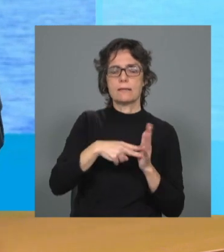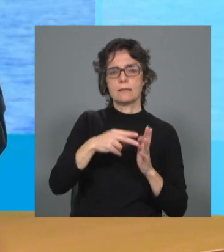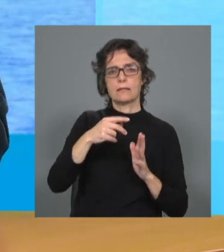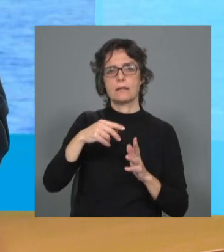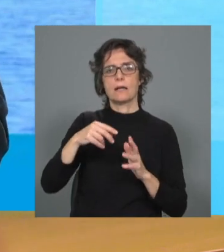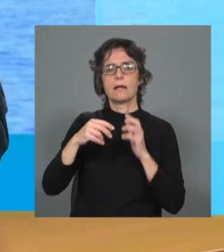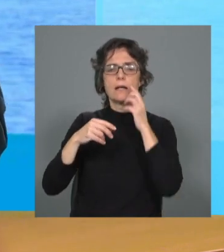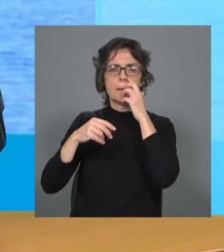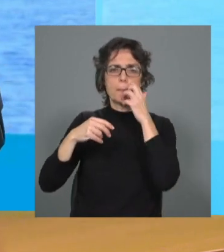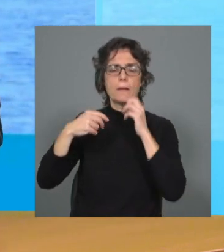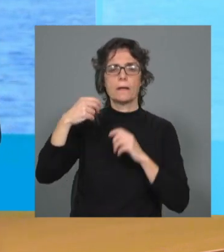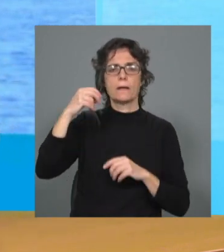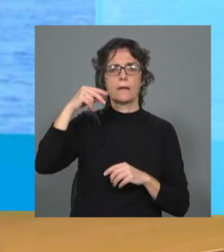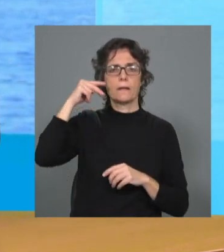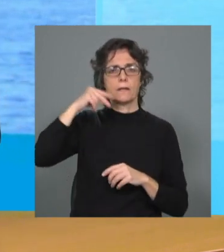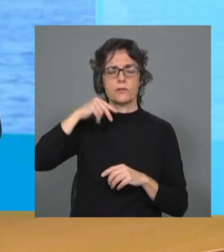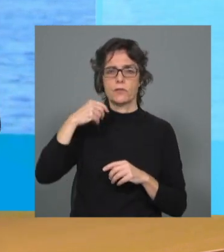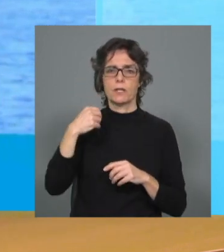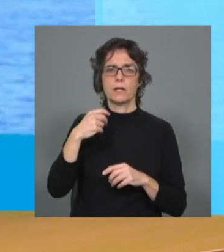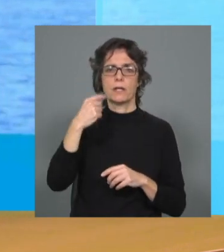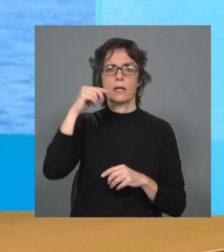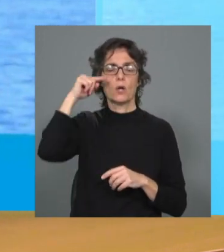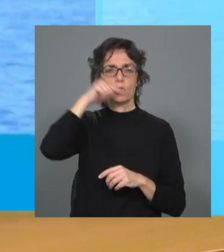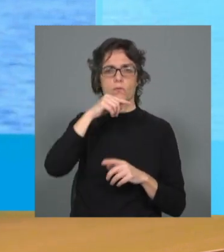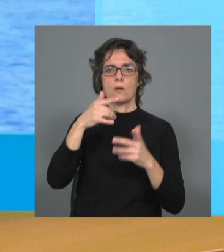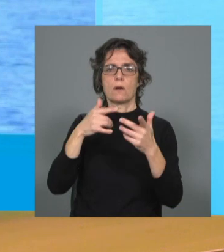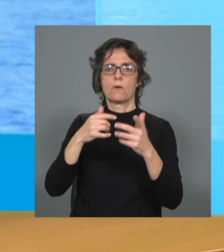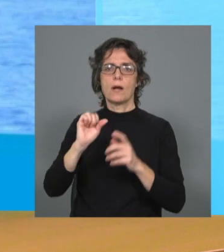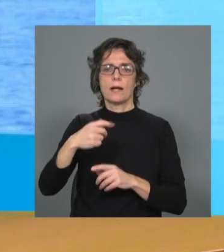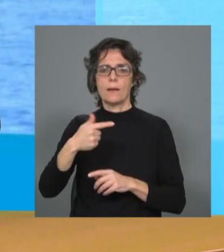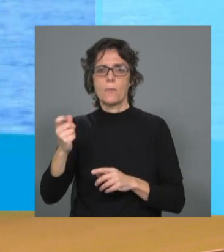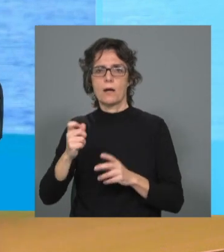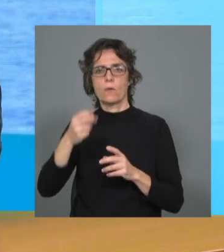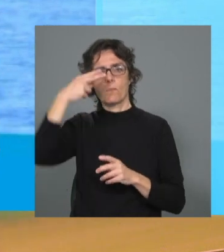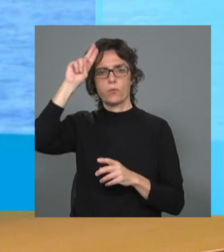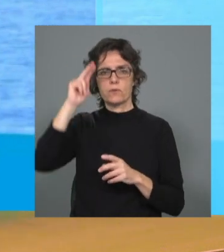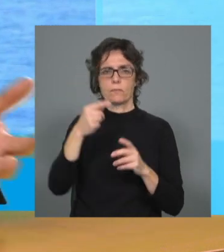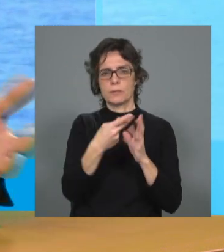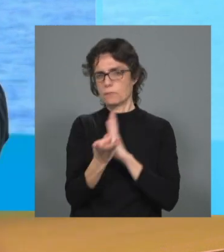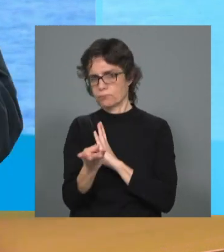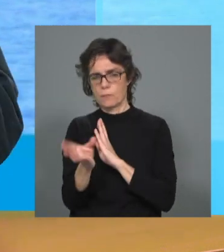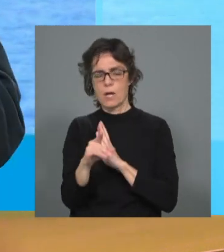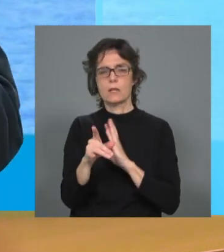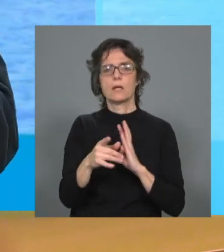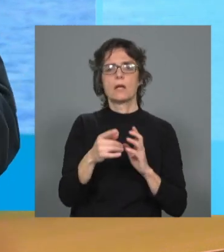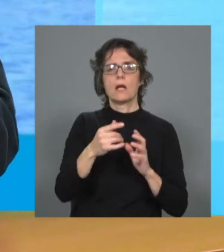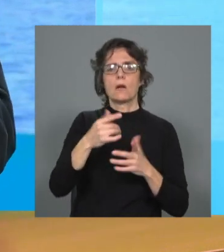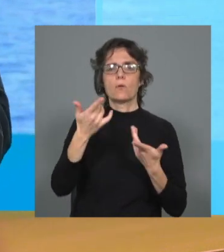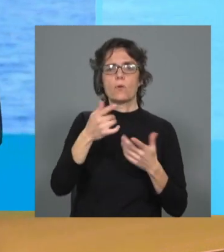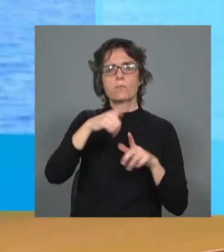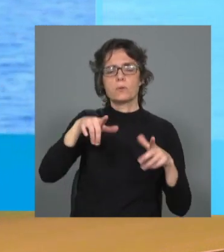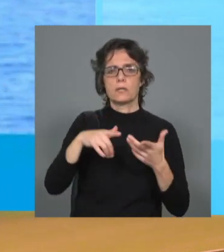Nigéria, Sudão, Gabão e Moçambique. Portanto, é um grupo muito diversificado, com variedíssimas línguas, árabe, farsi, urdu.